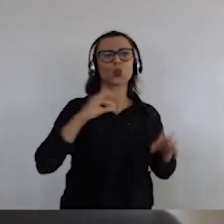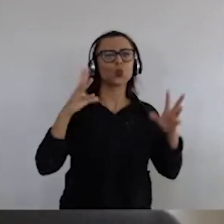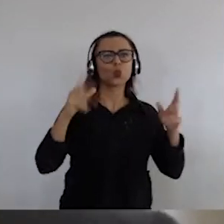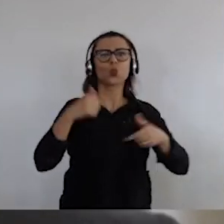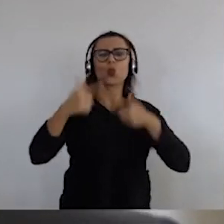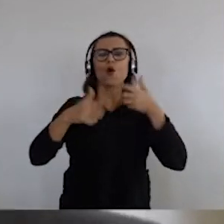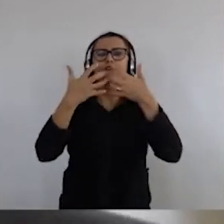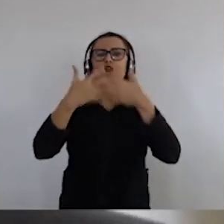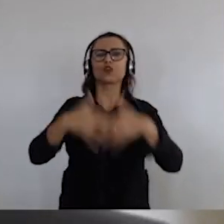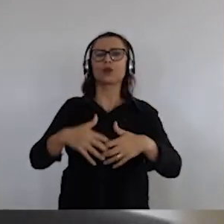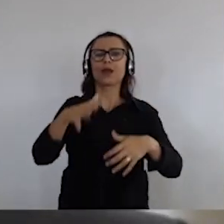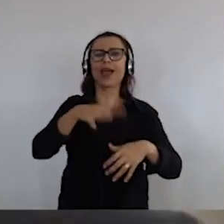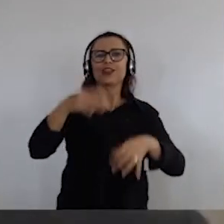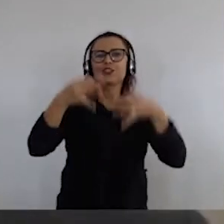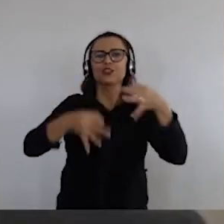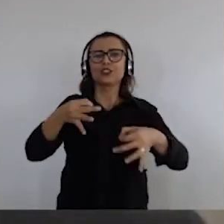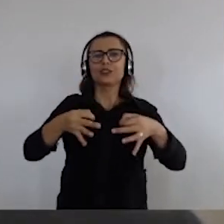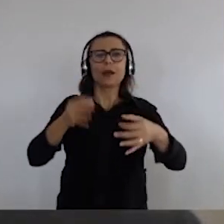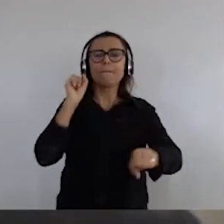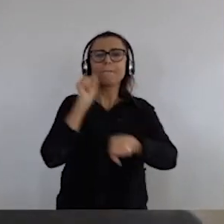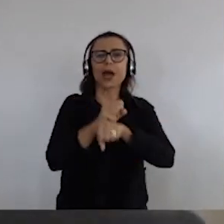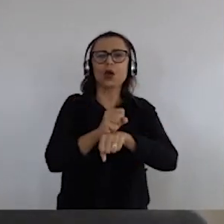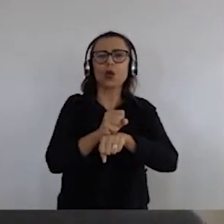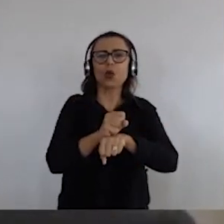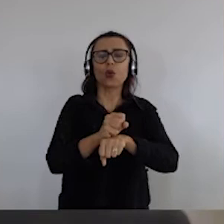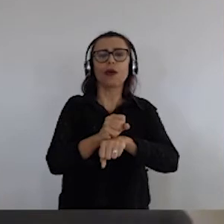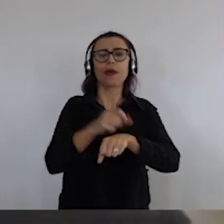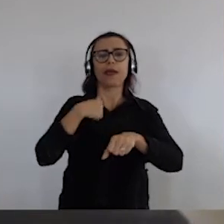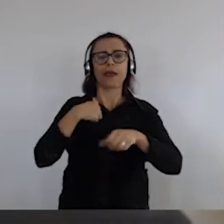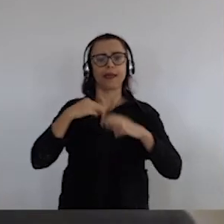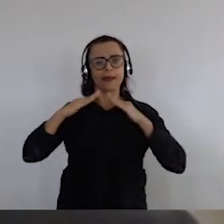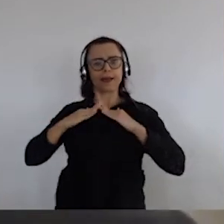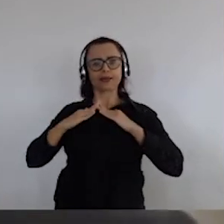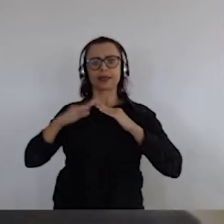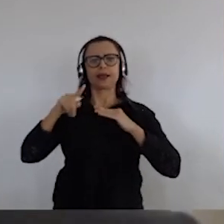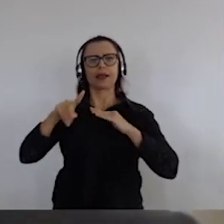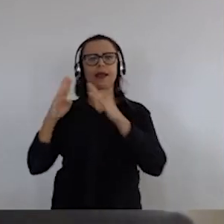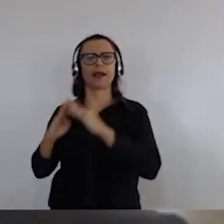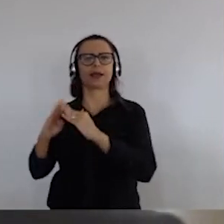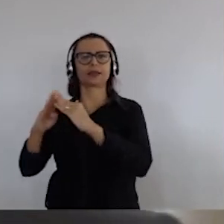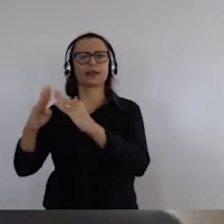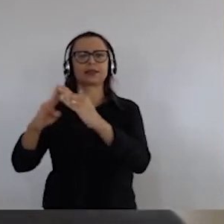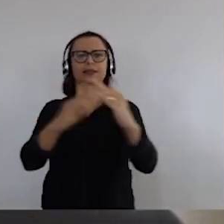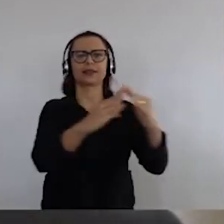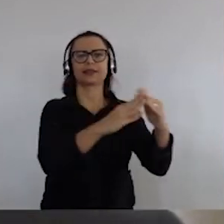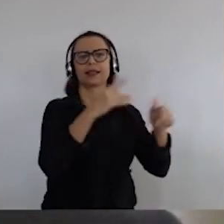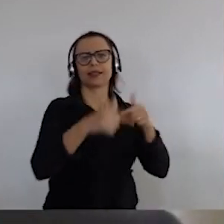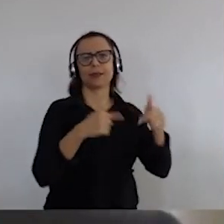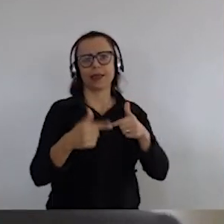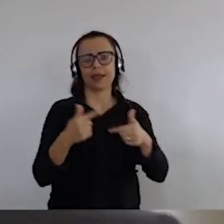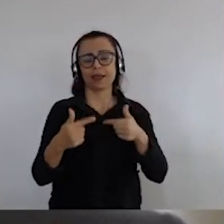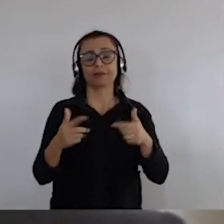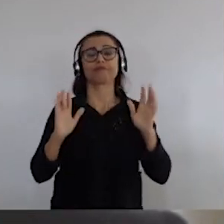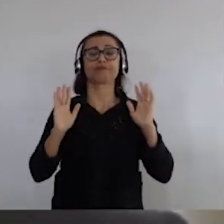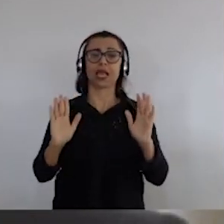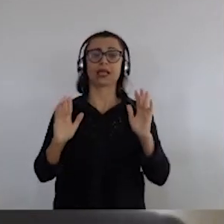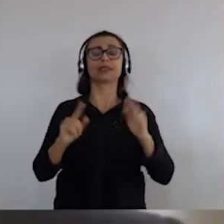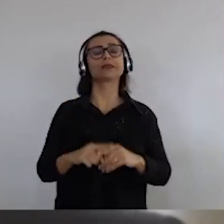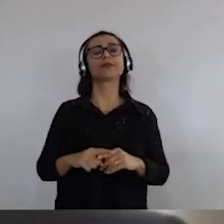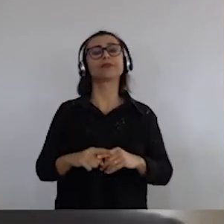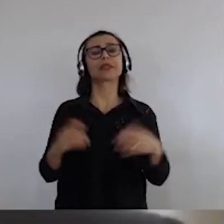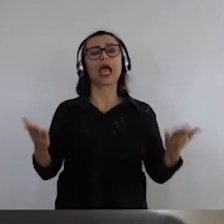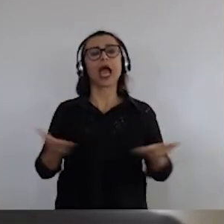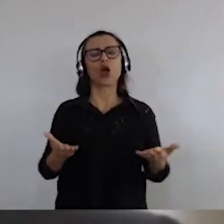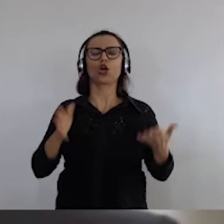no funcionamento da Justiça. Em princípio, não deveria haver desigualdade de condições, porque já estamos todos